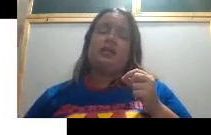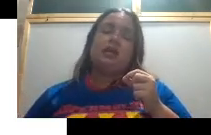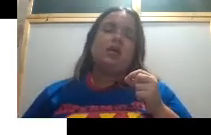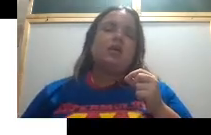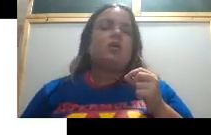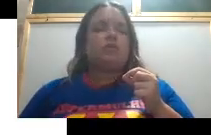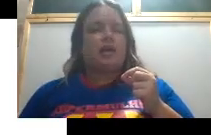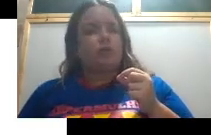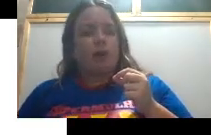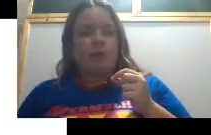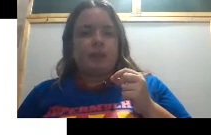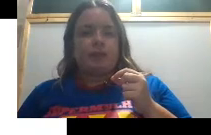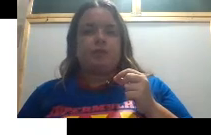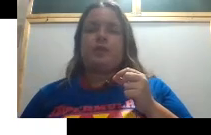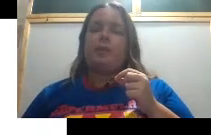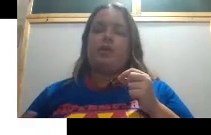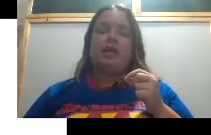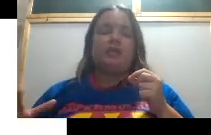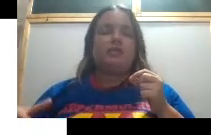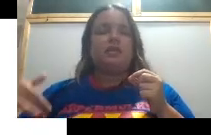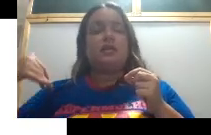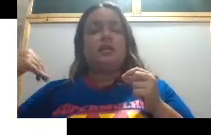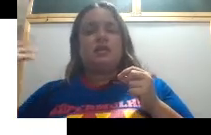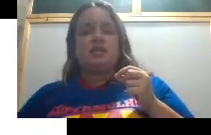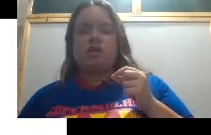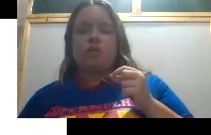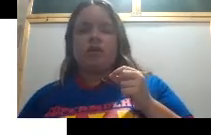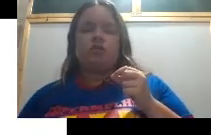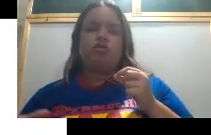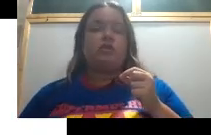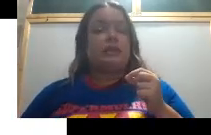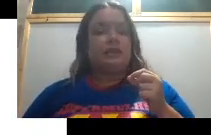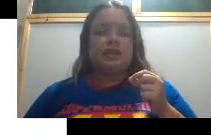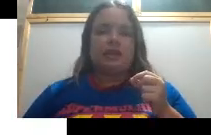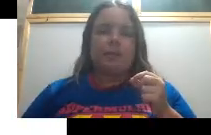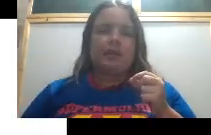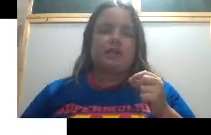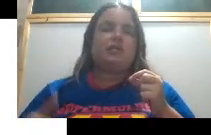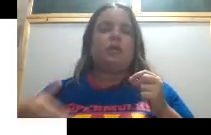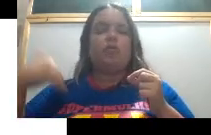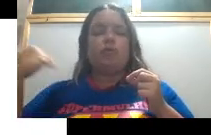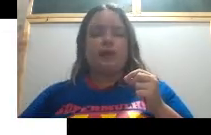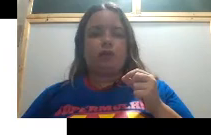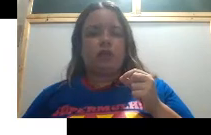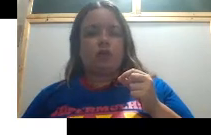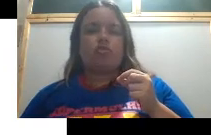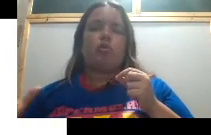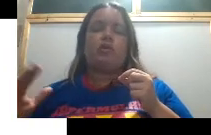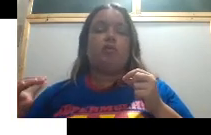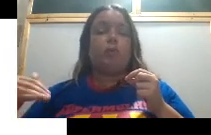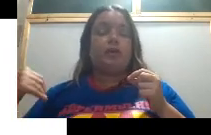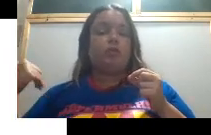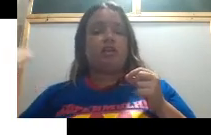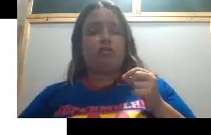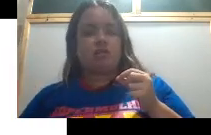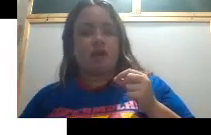cargo tinha um certo problema porque ele tinha 5 anos de idade apenas então houve um perigo